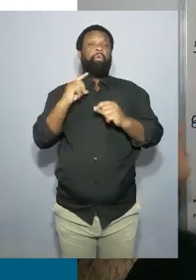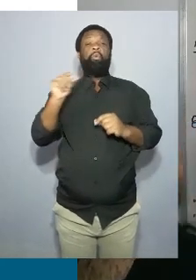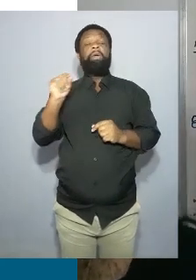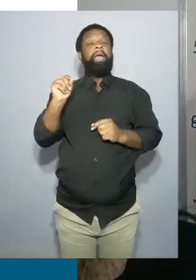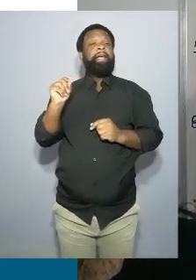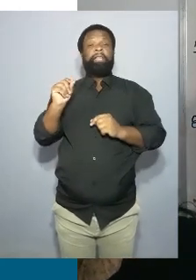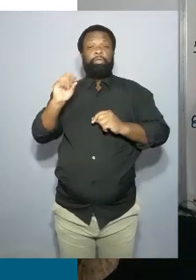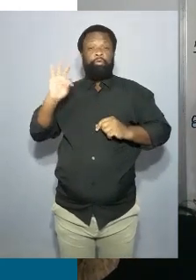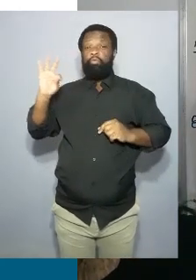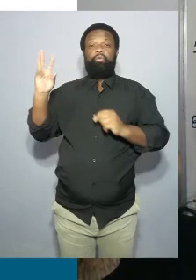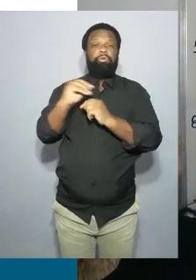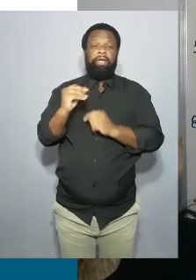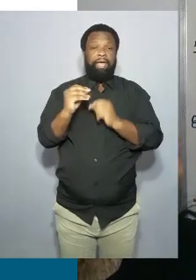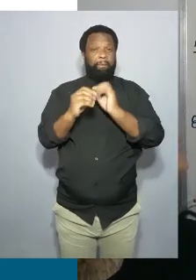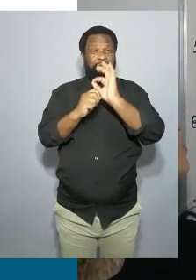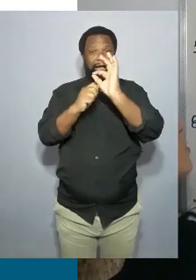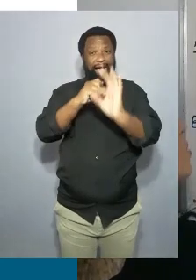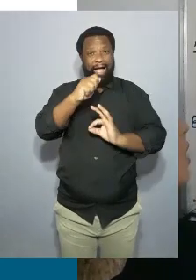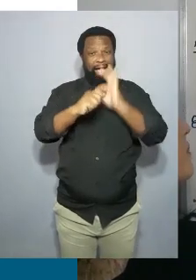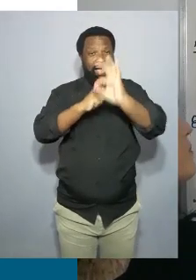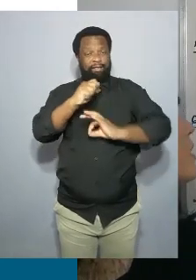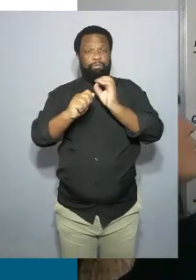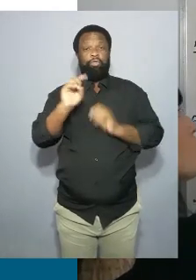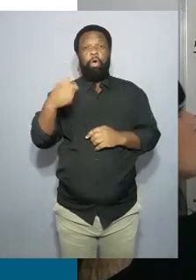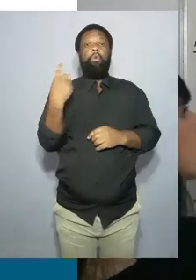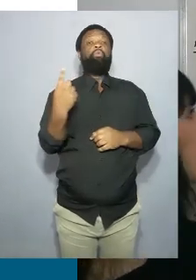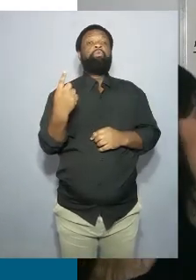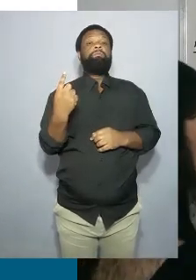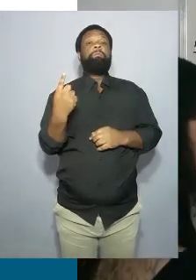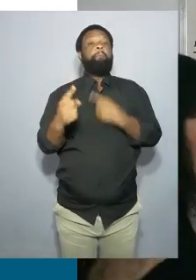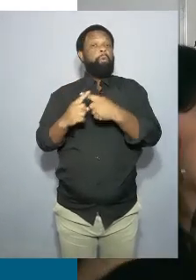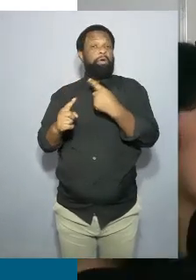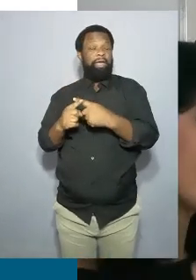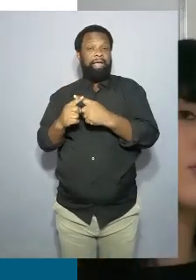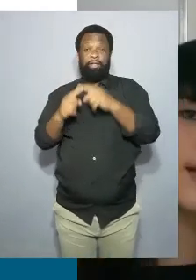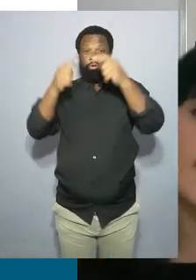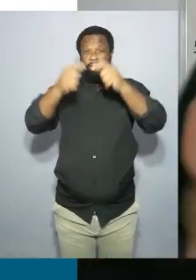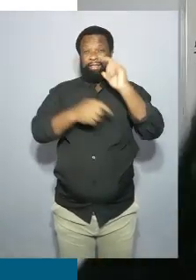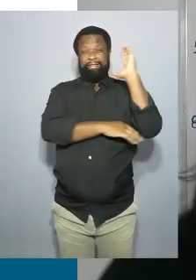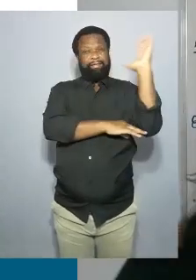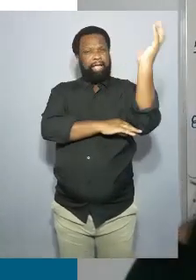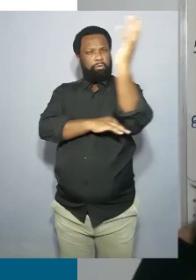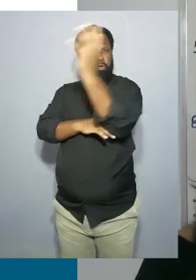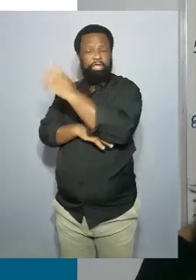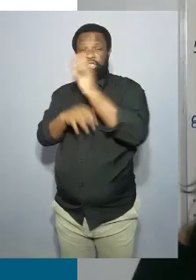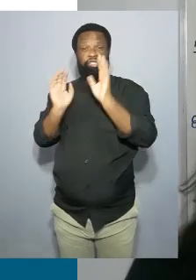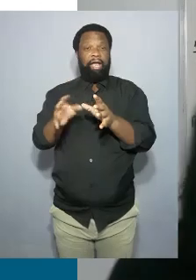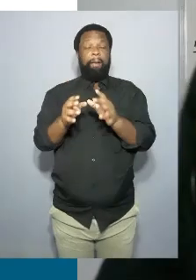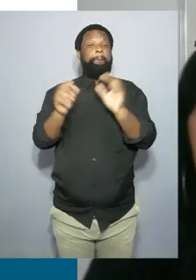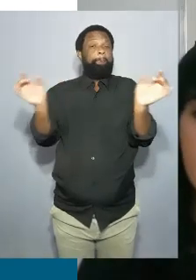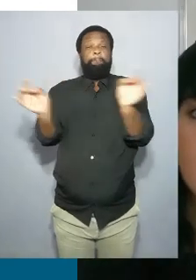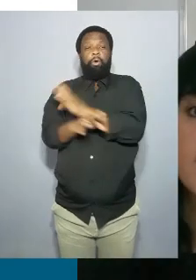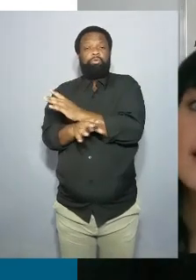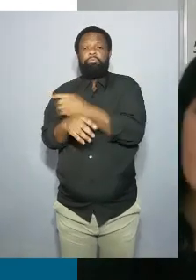monoatômicos, ou seja, todos eles têm um átomo só, justamente porque na natureza eles já são